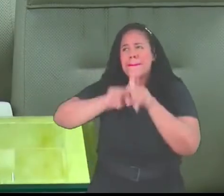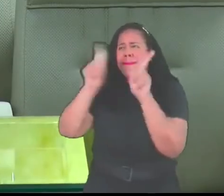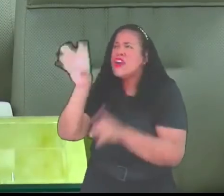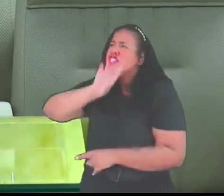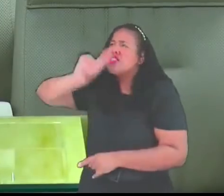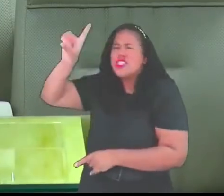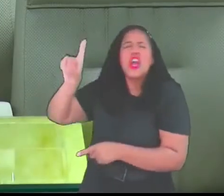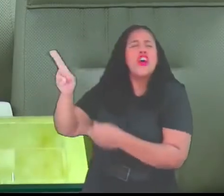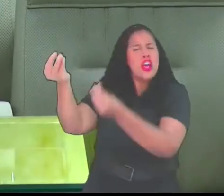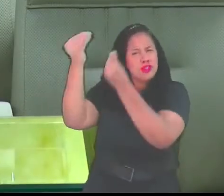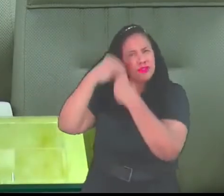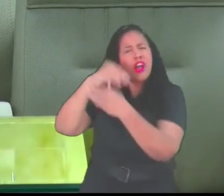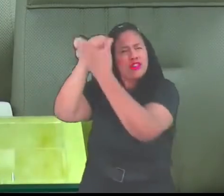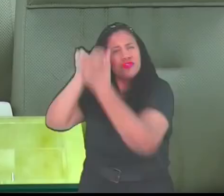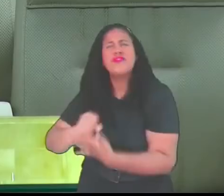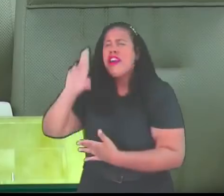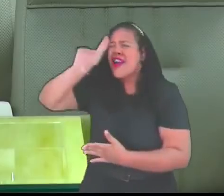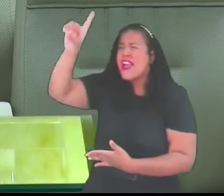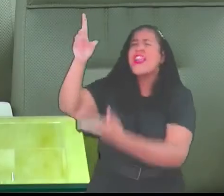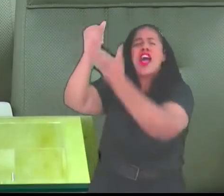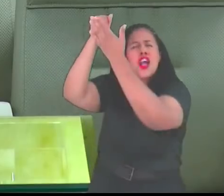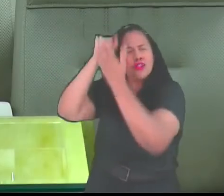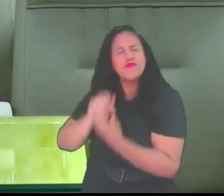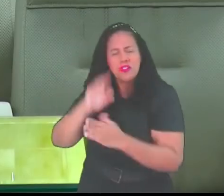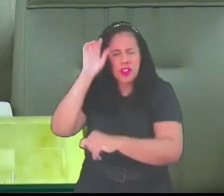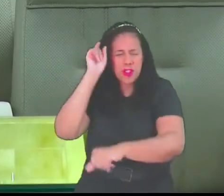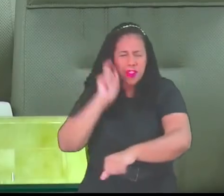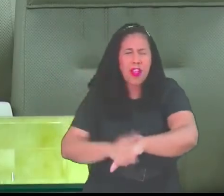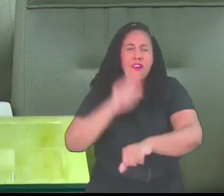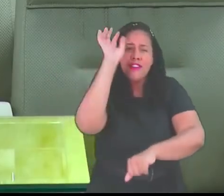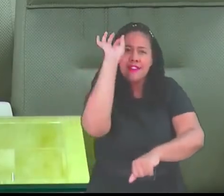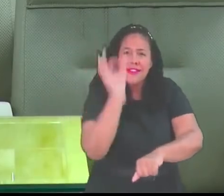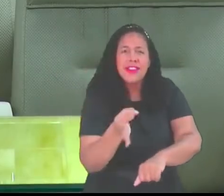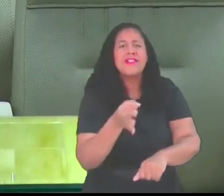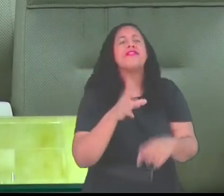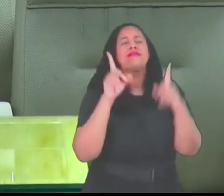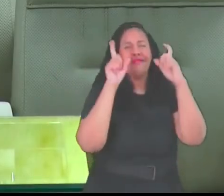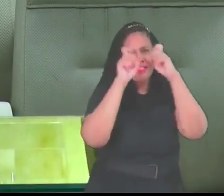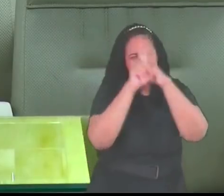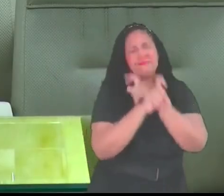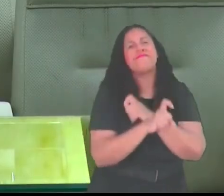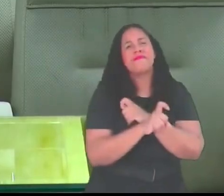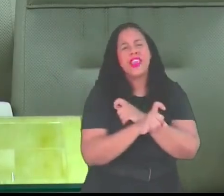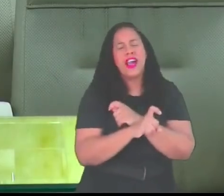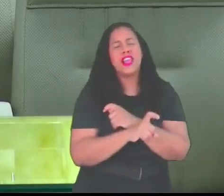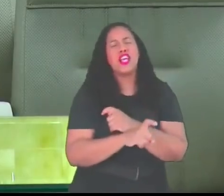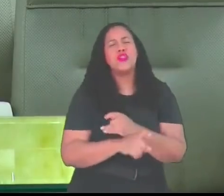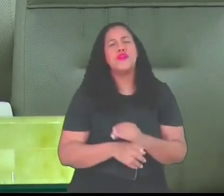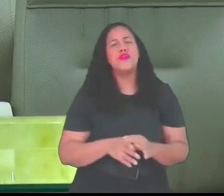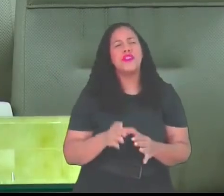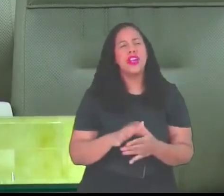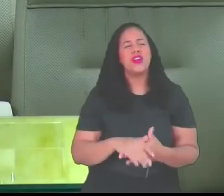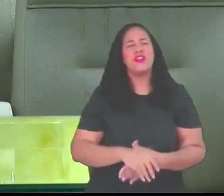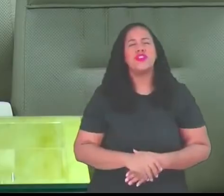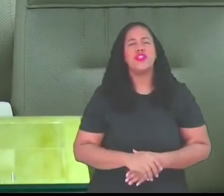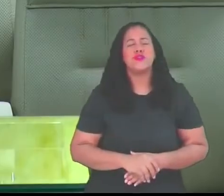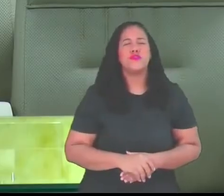e fortaleza, ele é socorro bem presente na hora da angústia.